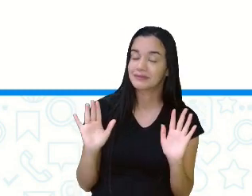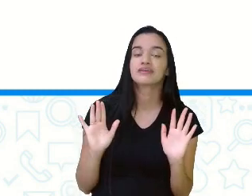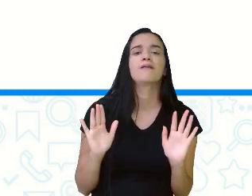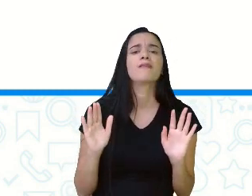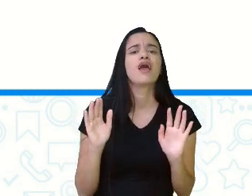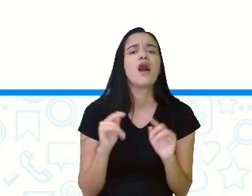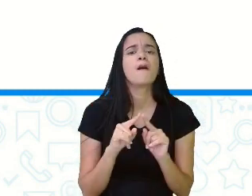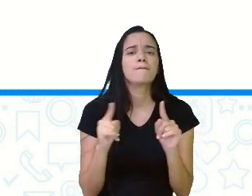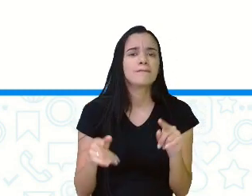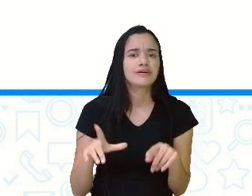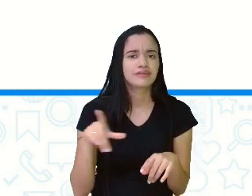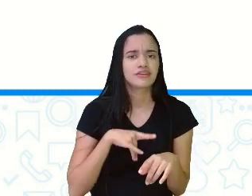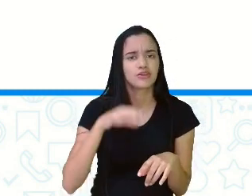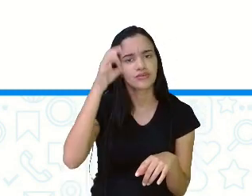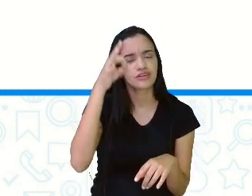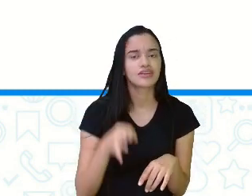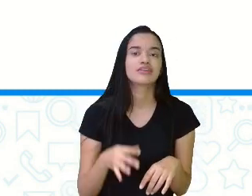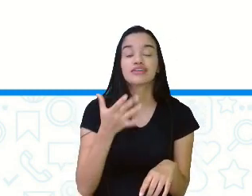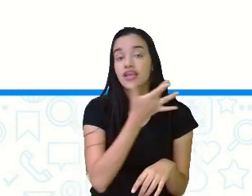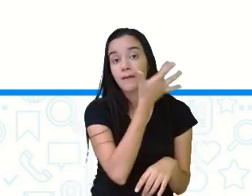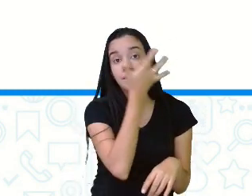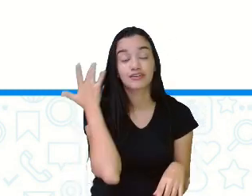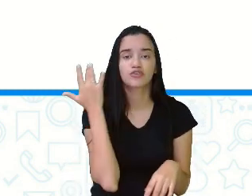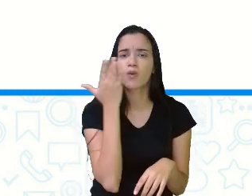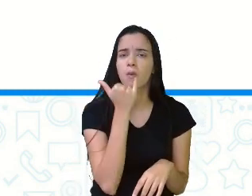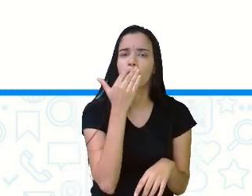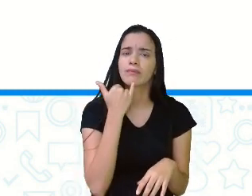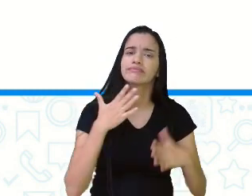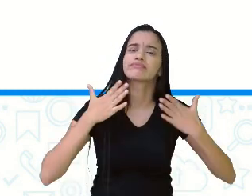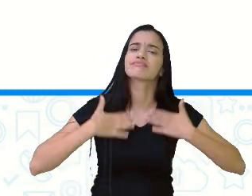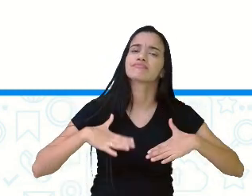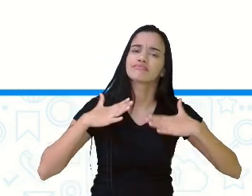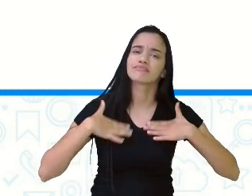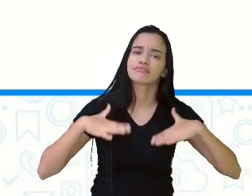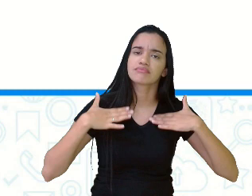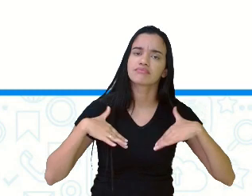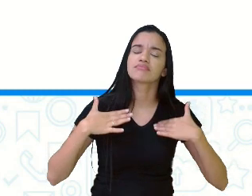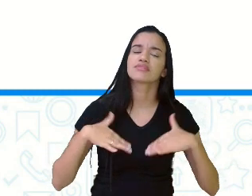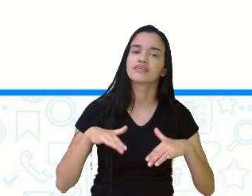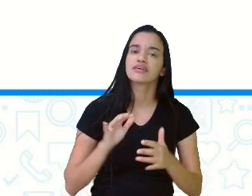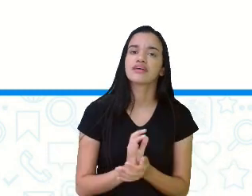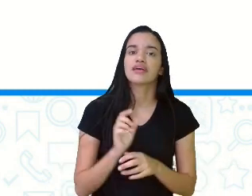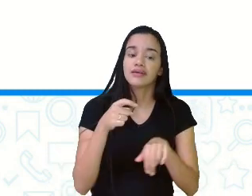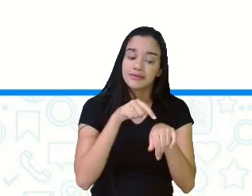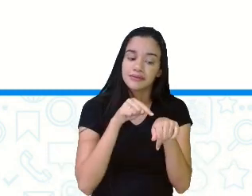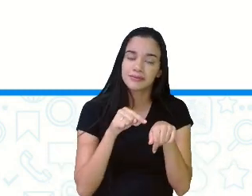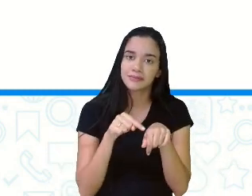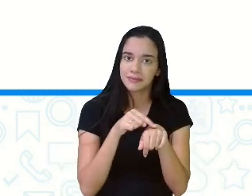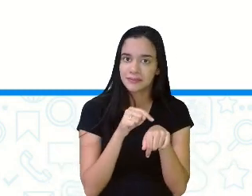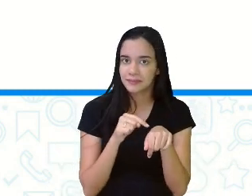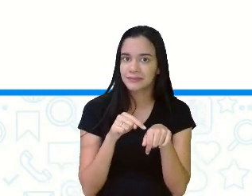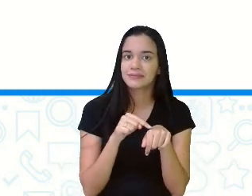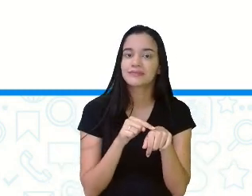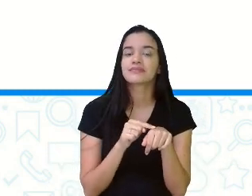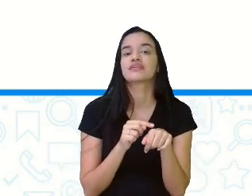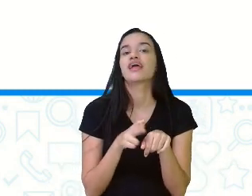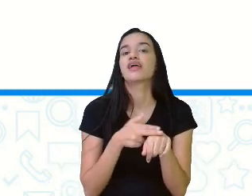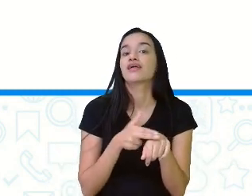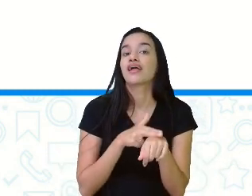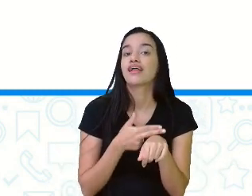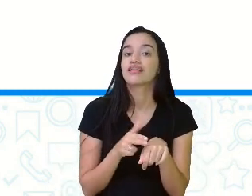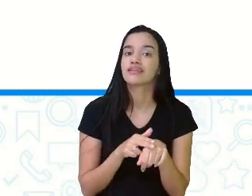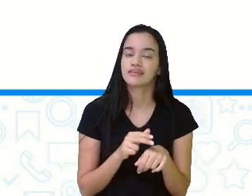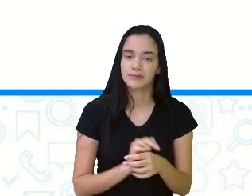Mas eu tenho certeza que essa pessoa comeria tranquilamente esses brigadeiros.